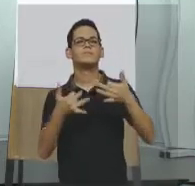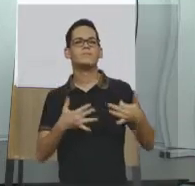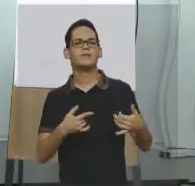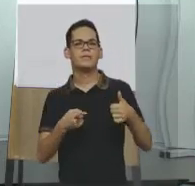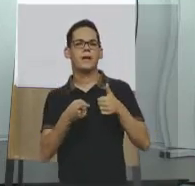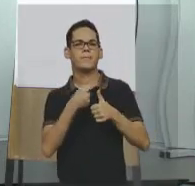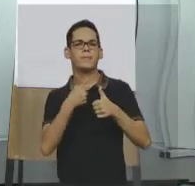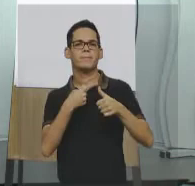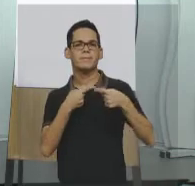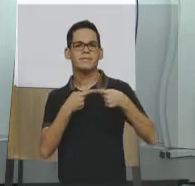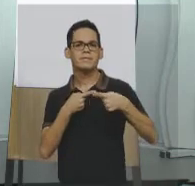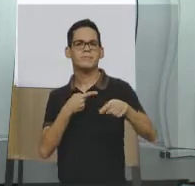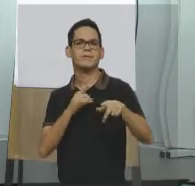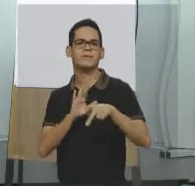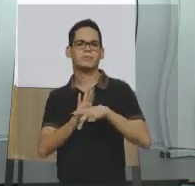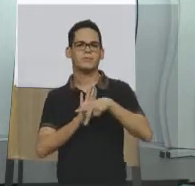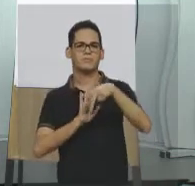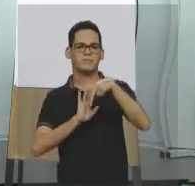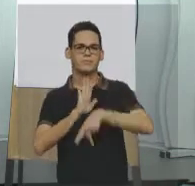de placas tectônicas.